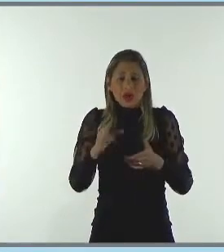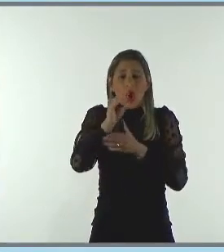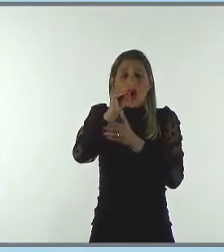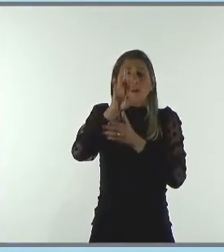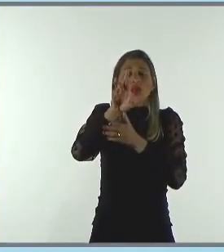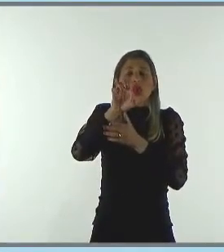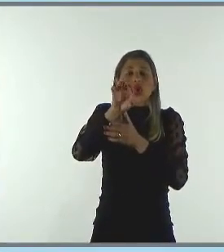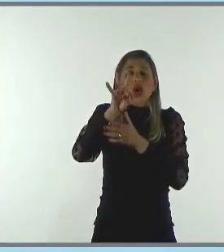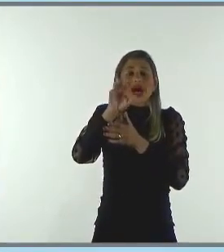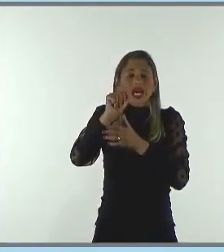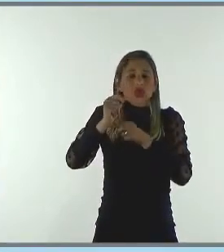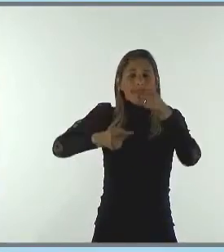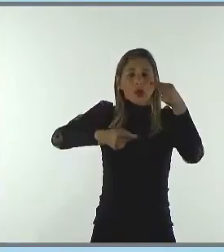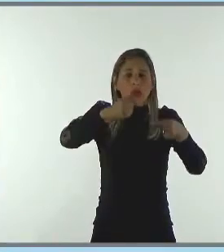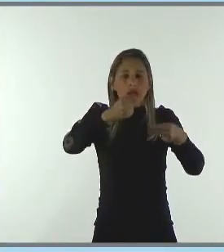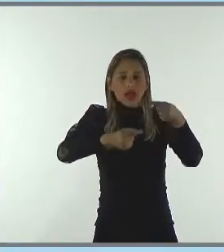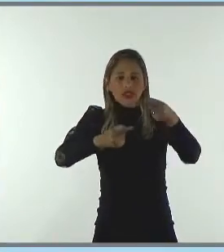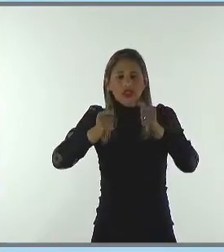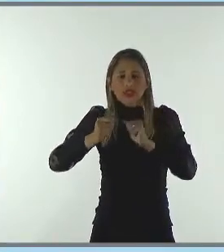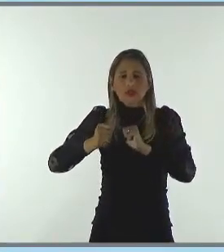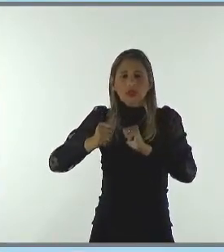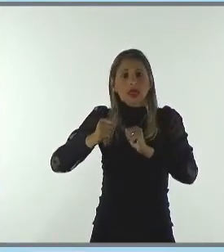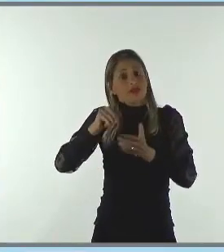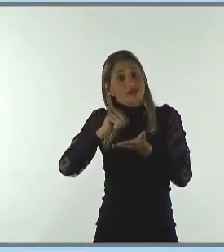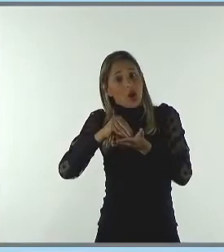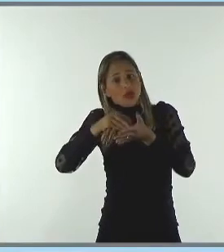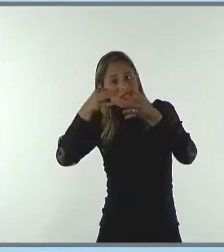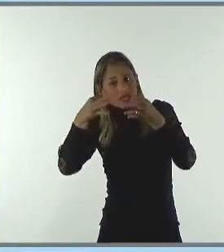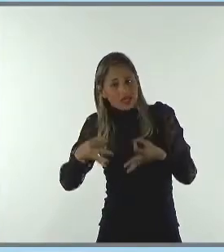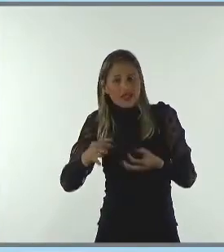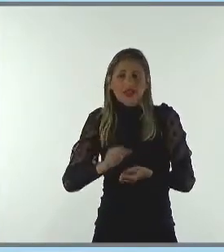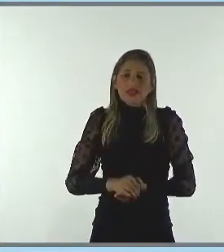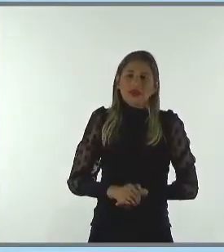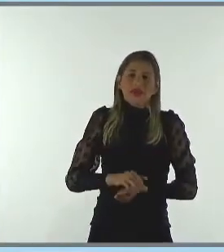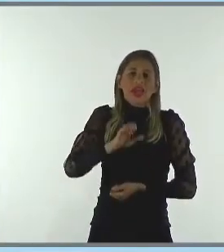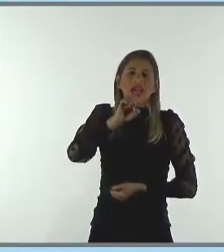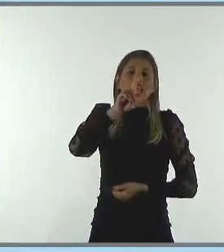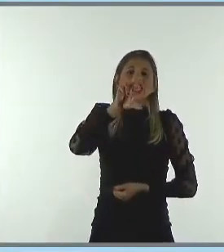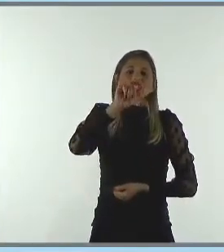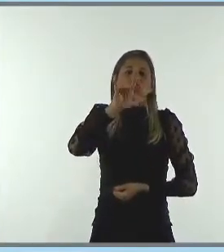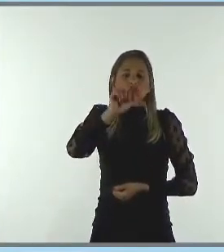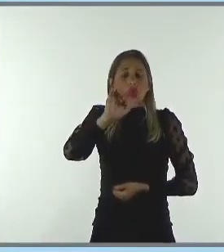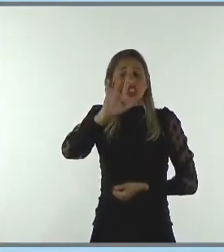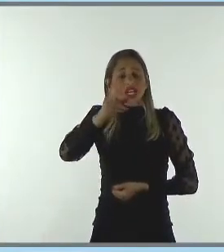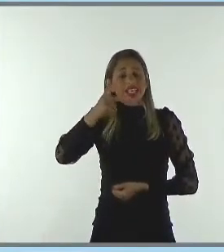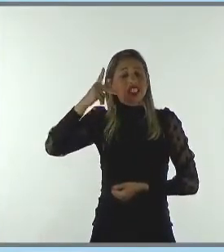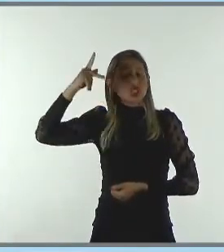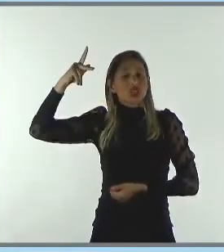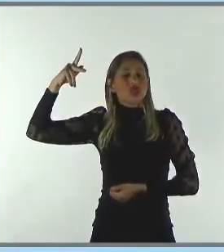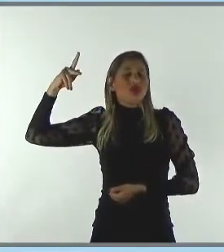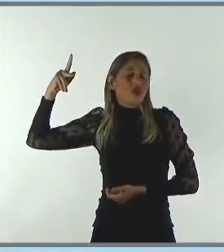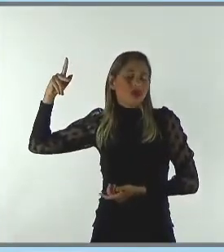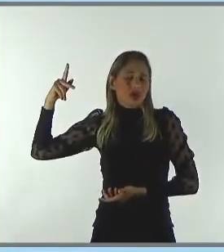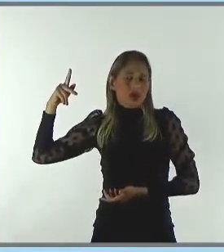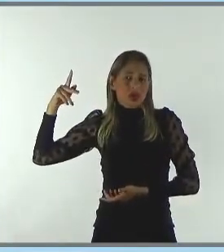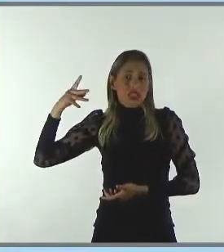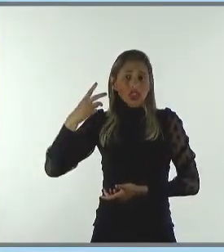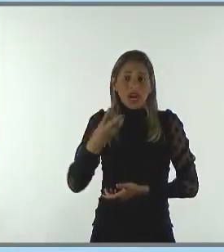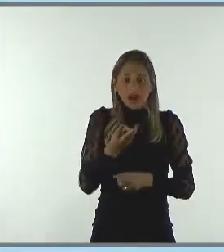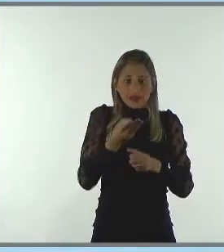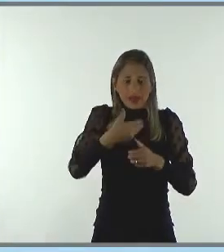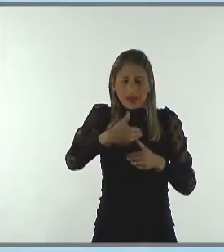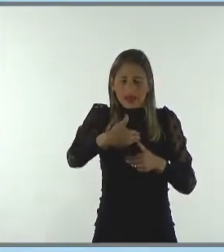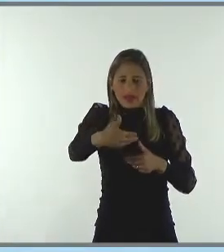burocrático, politizado, incerto. E a editora ela já tem esse histórico, né, de mais de